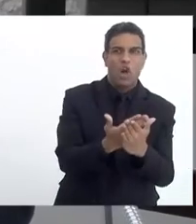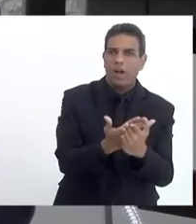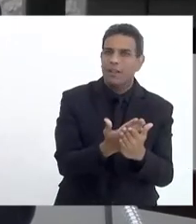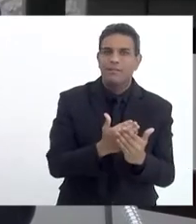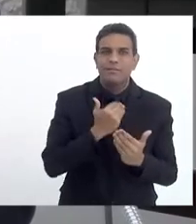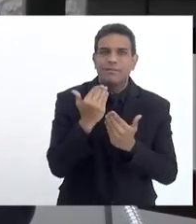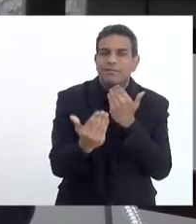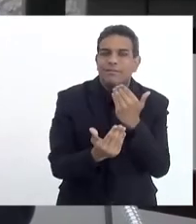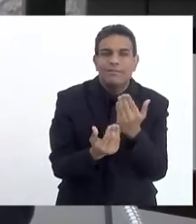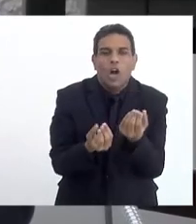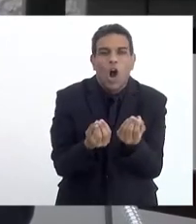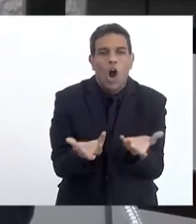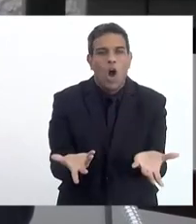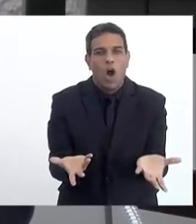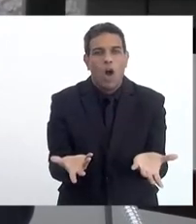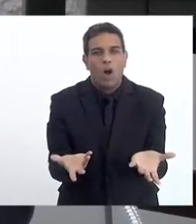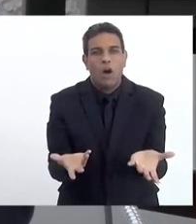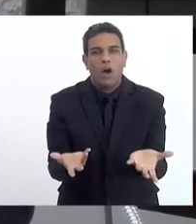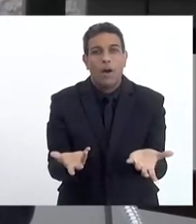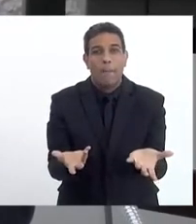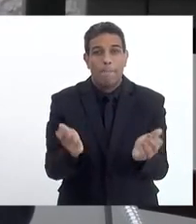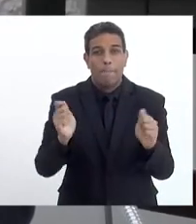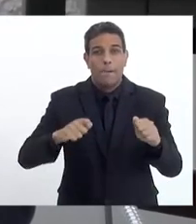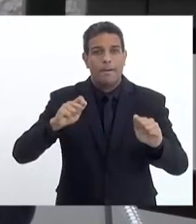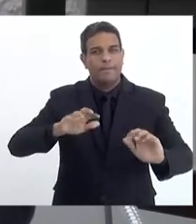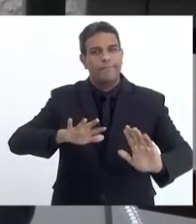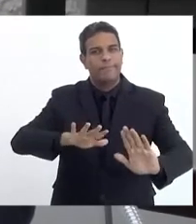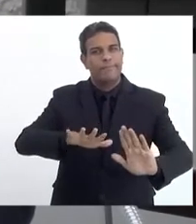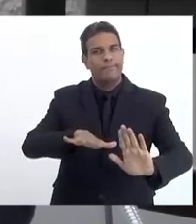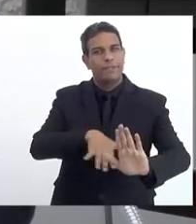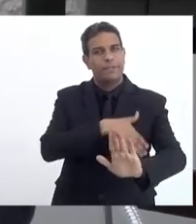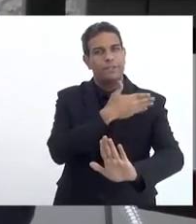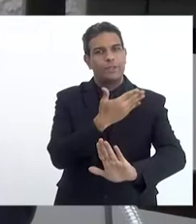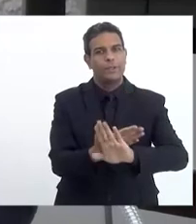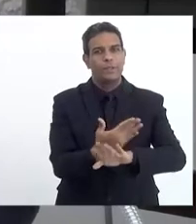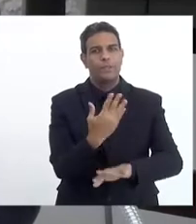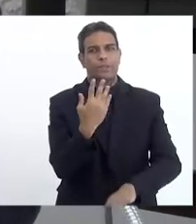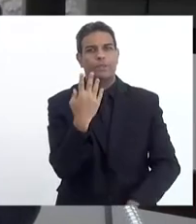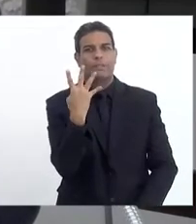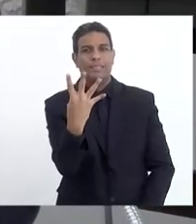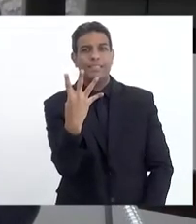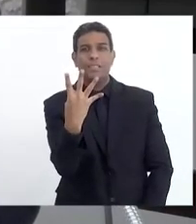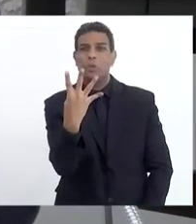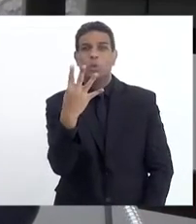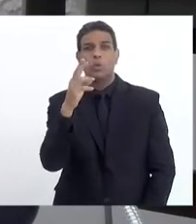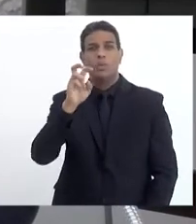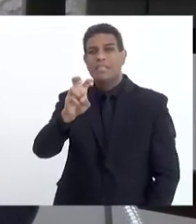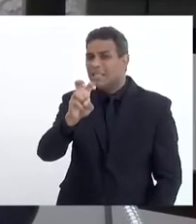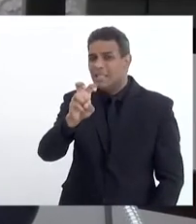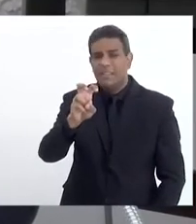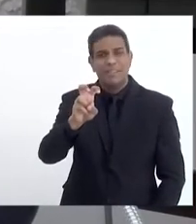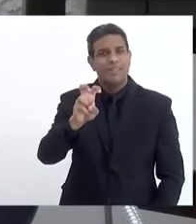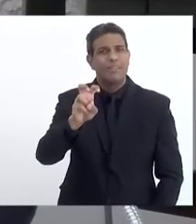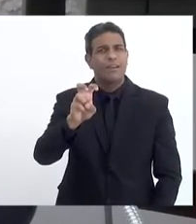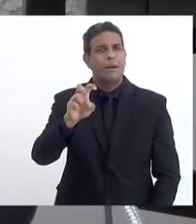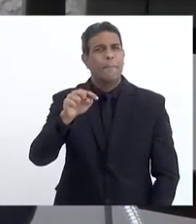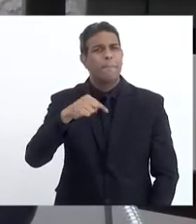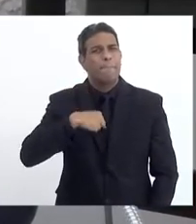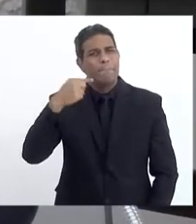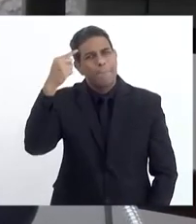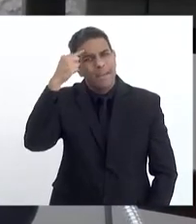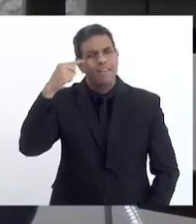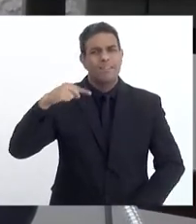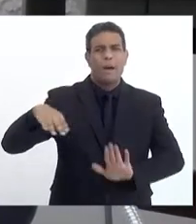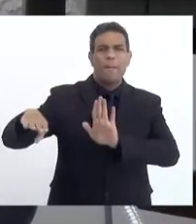ali em Guaratiba, que exige ali um efetivo de mais 5, 6 homens. Imagina dotar com as escalas, com